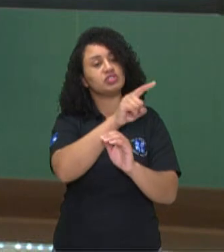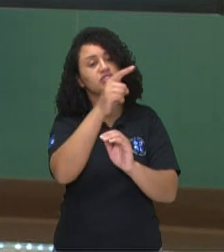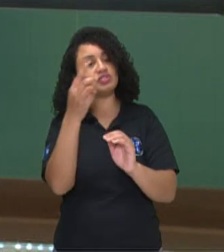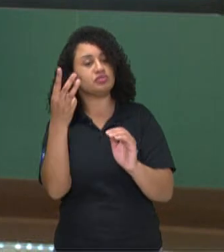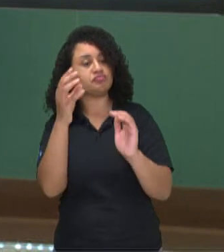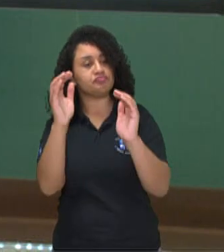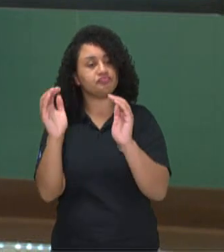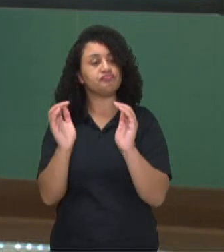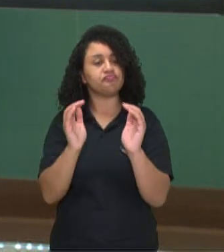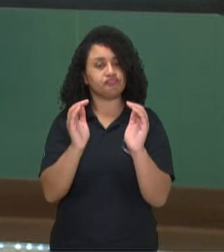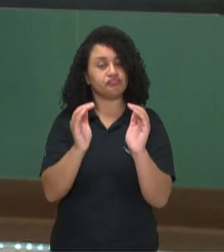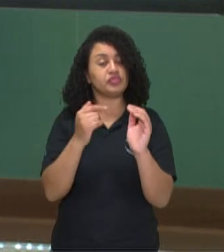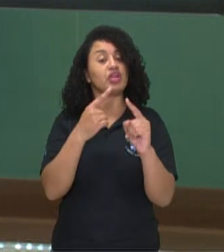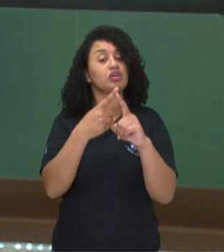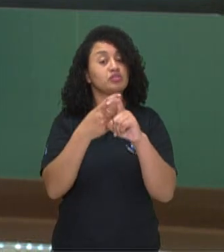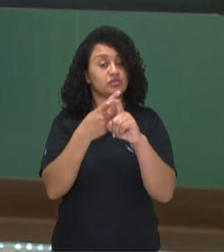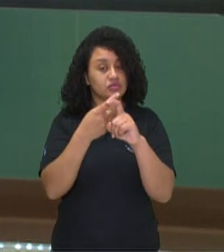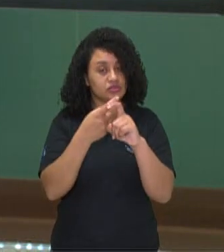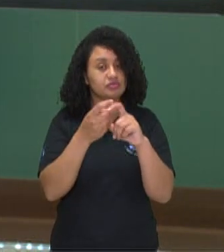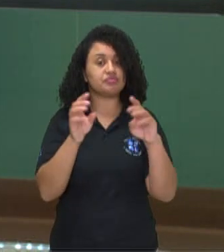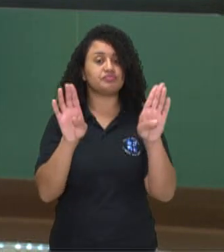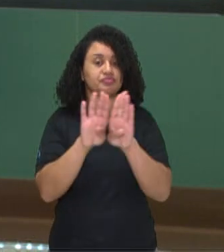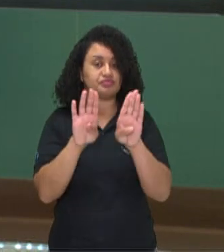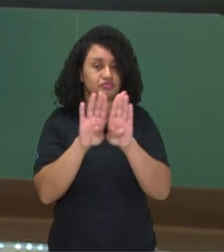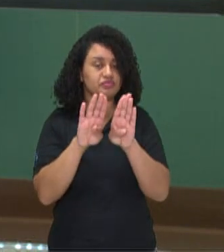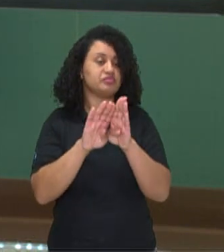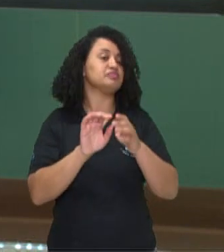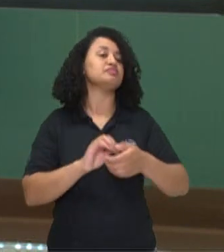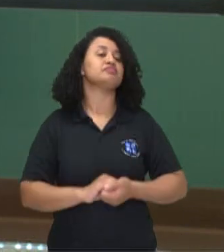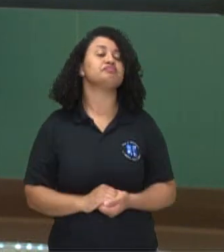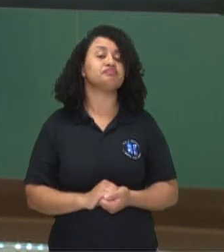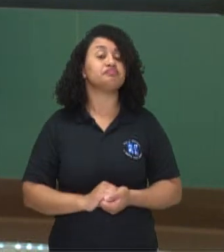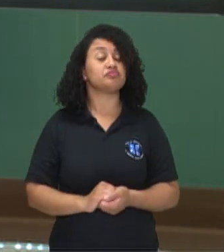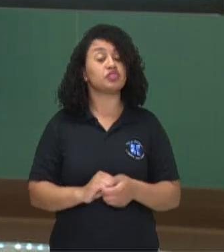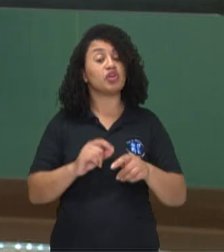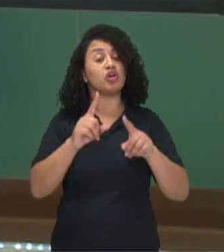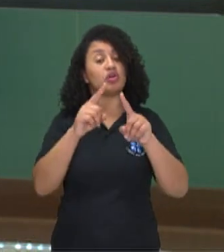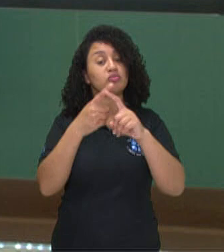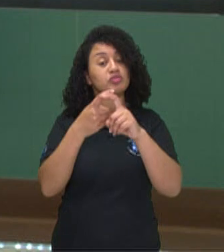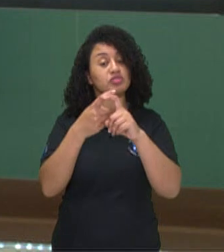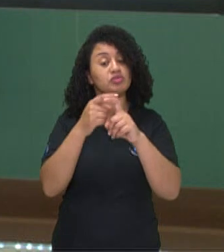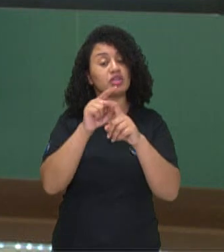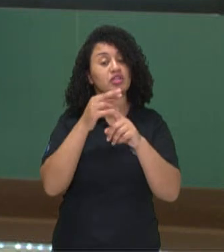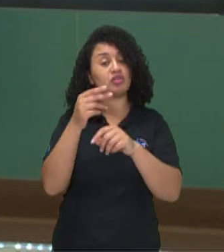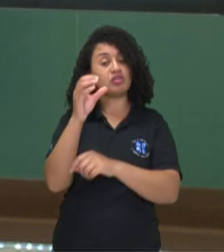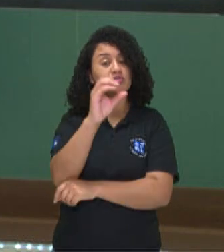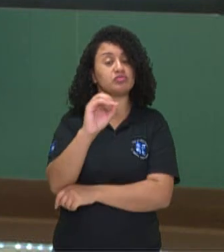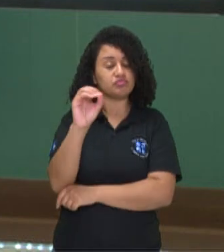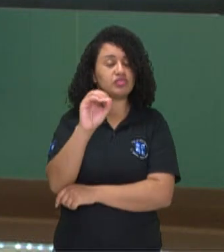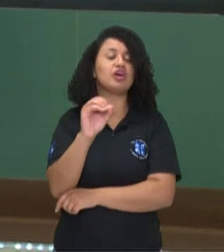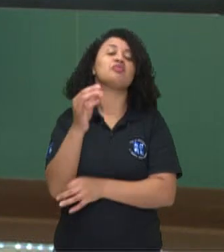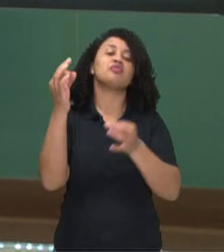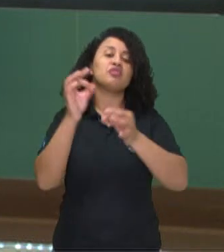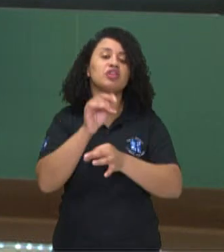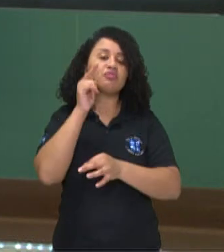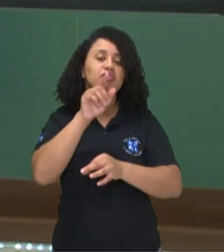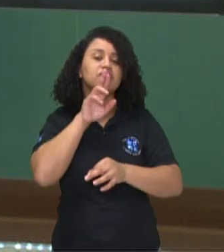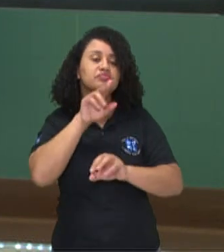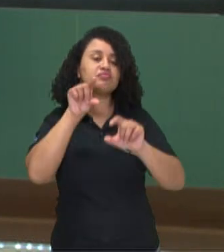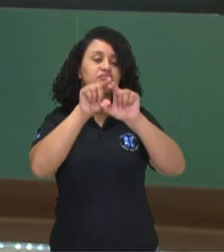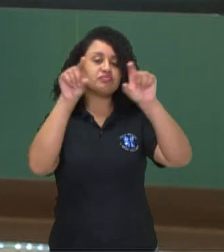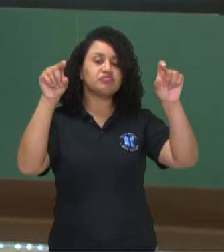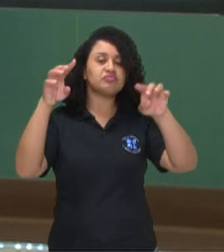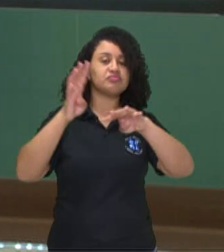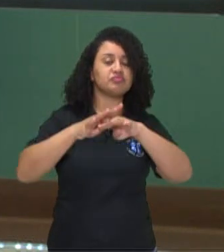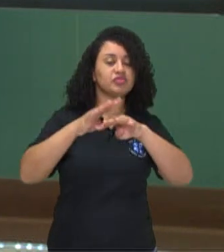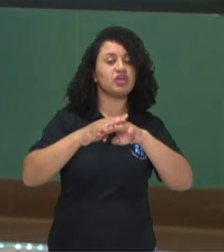parcela. Você transforma em uma multiplicação. Multiplicação nula é perfeito para resolver a equação. Do segundo grau, do